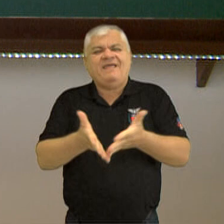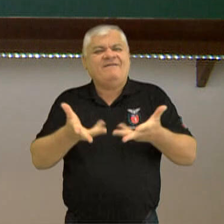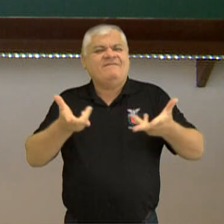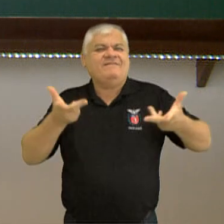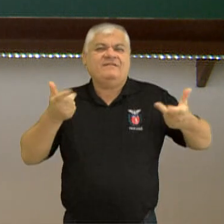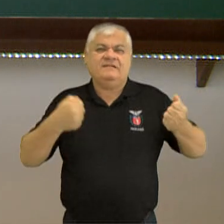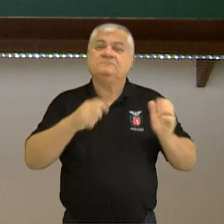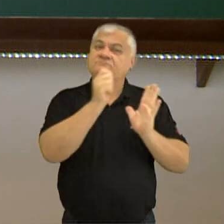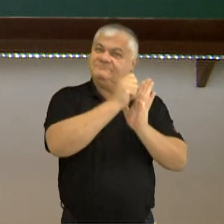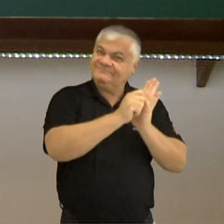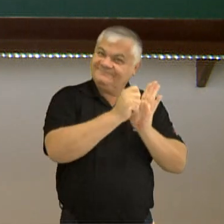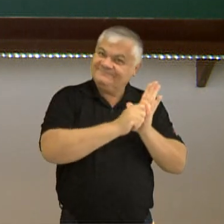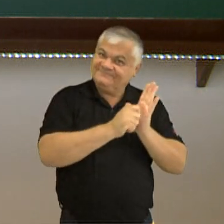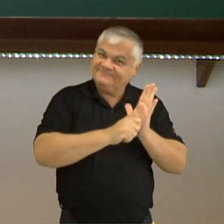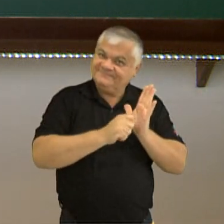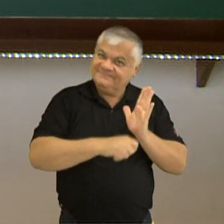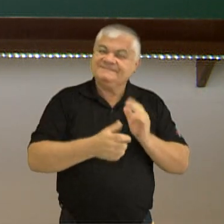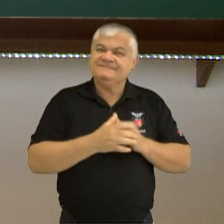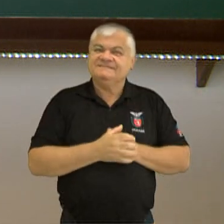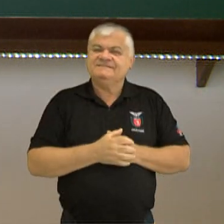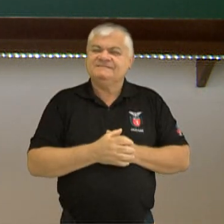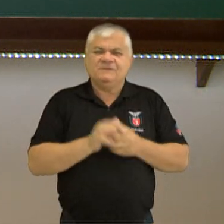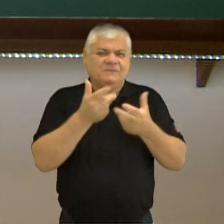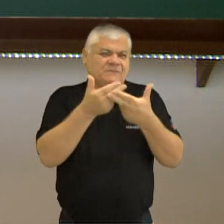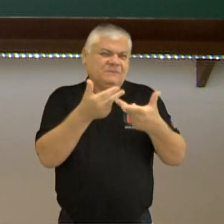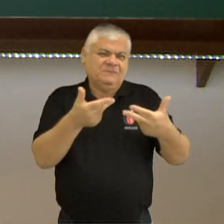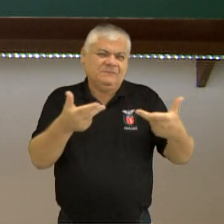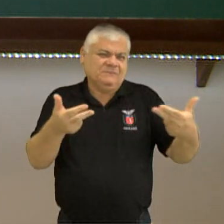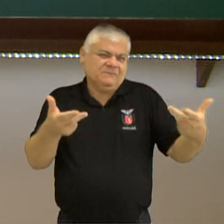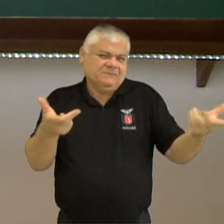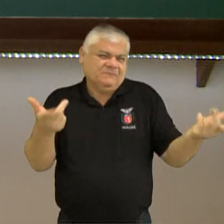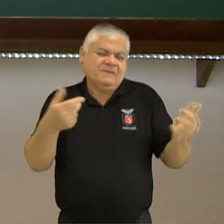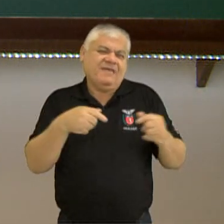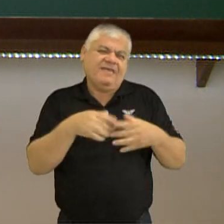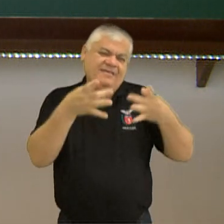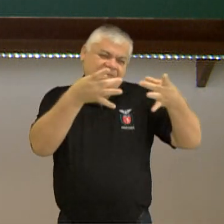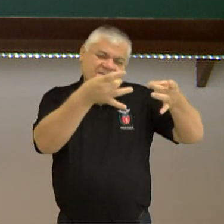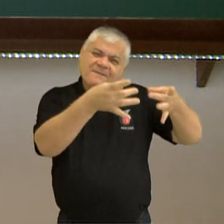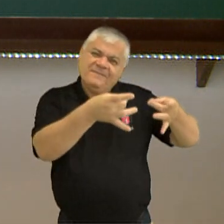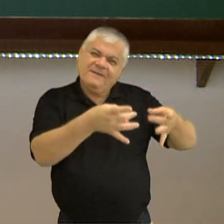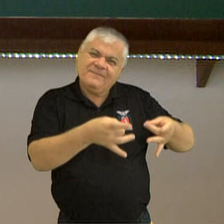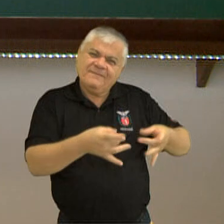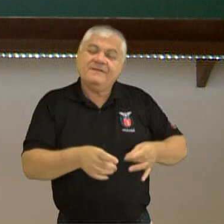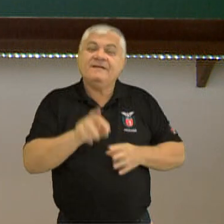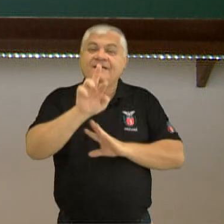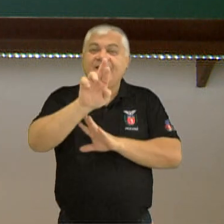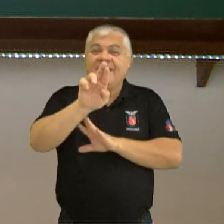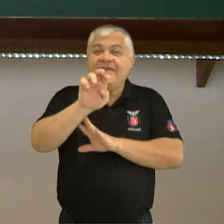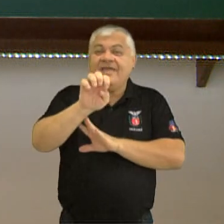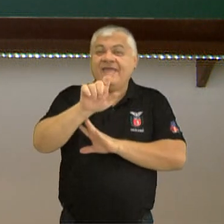veja, dentre outros tantos que temos, relatar é isso, significa você